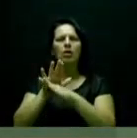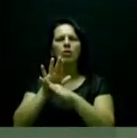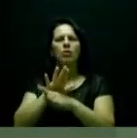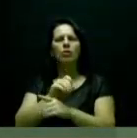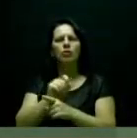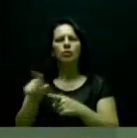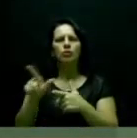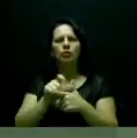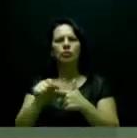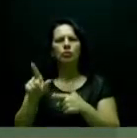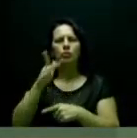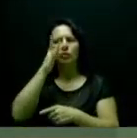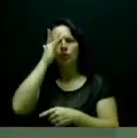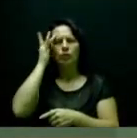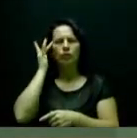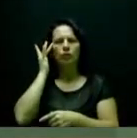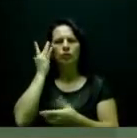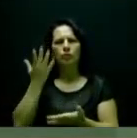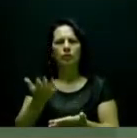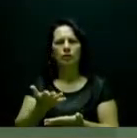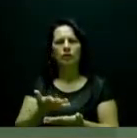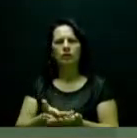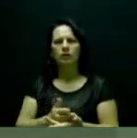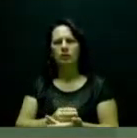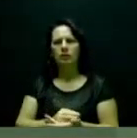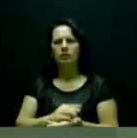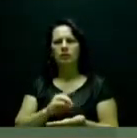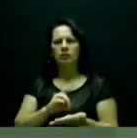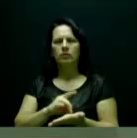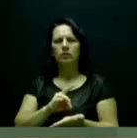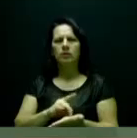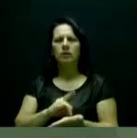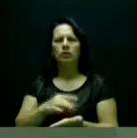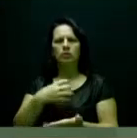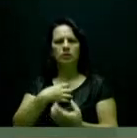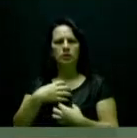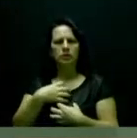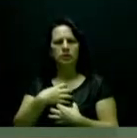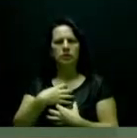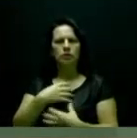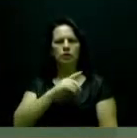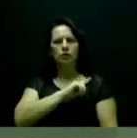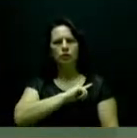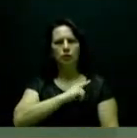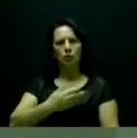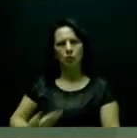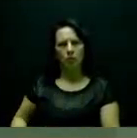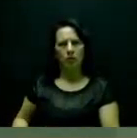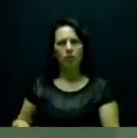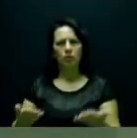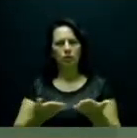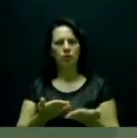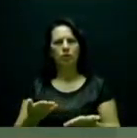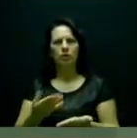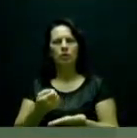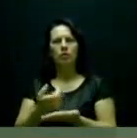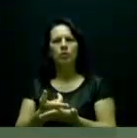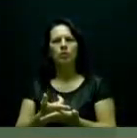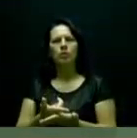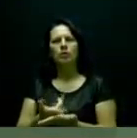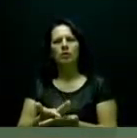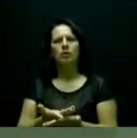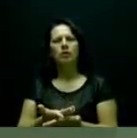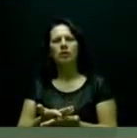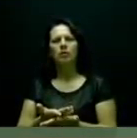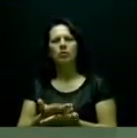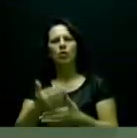aluguel para aquela pessoa ficar dependente. Na verdade, são os modos operantes desse governo, né? Governo que aposta na miserabilidade